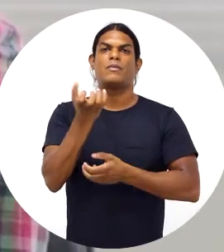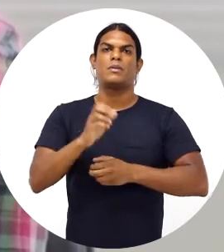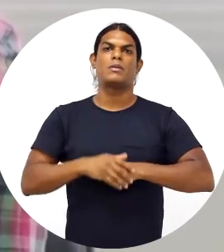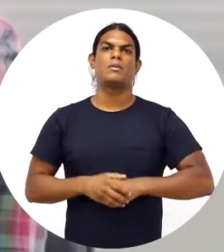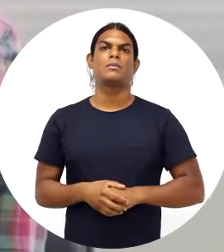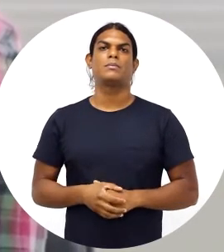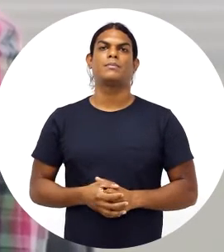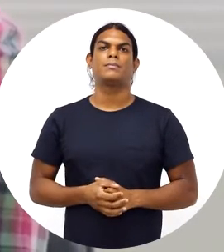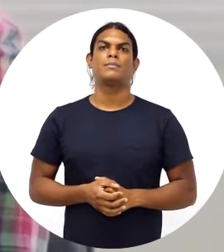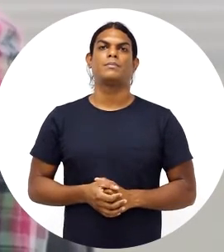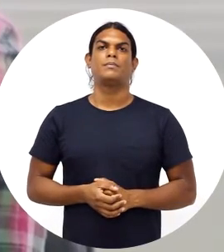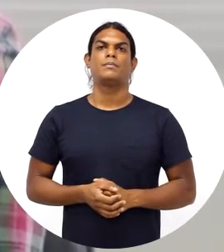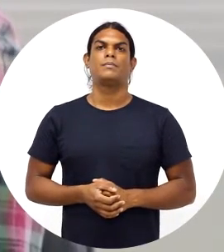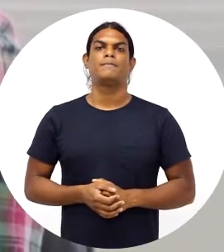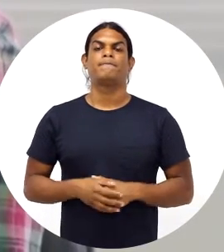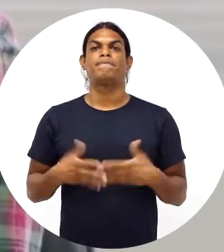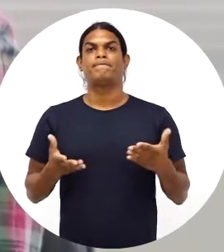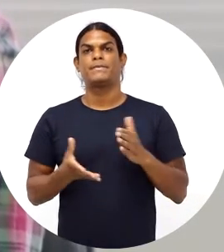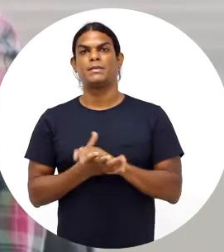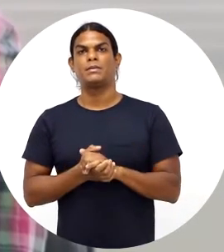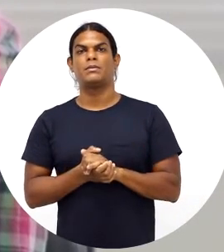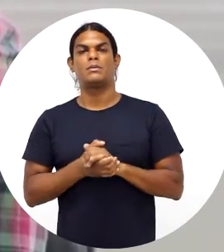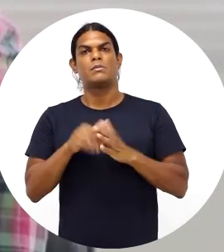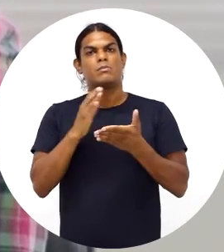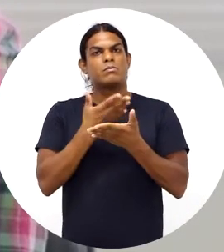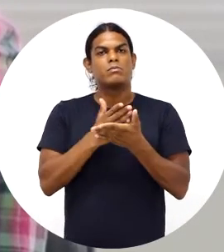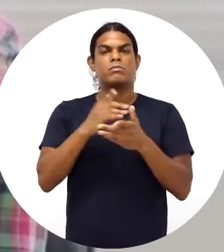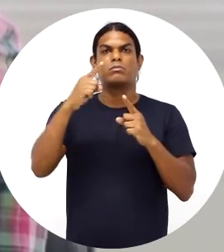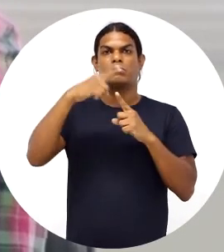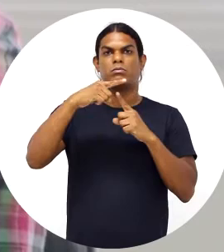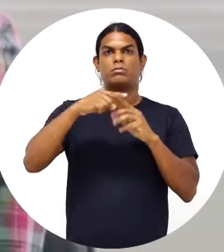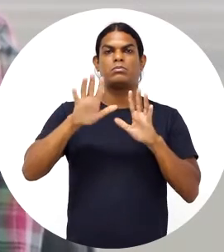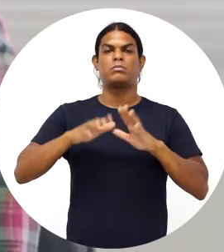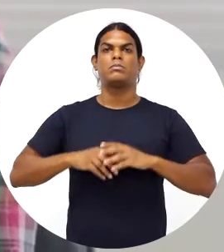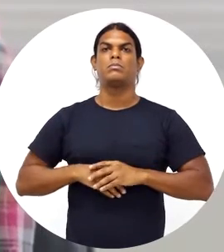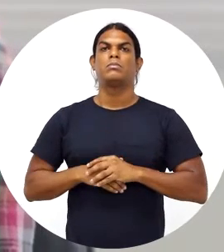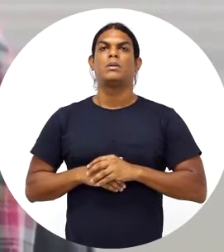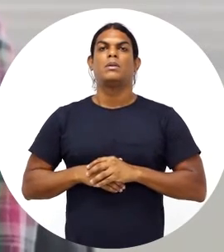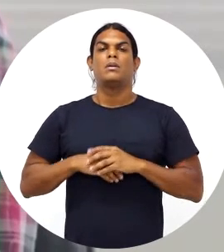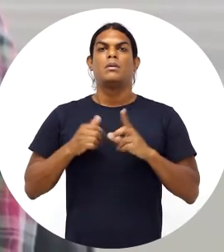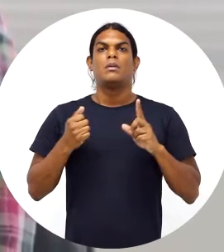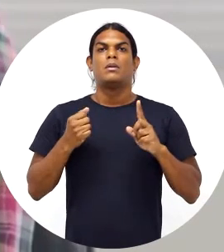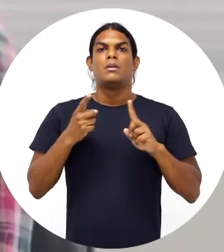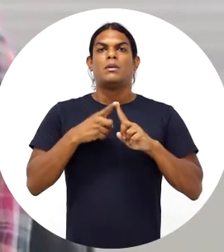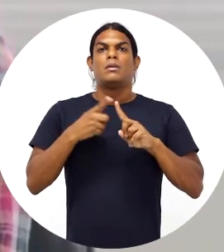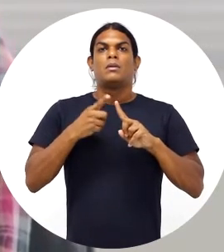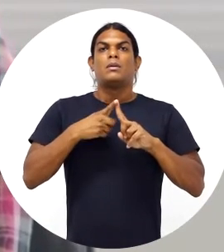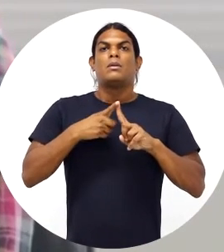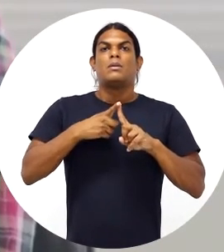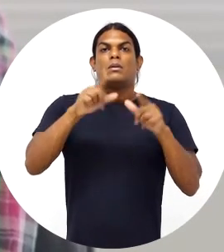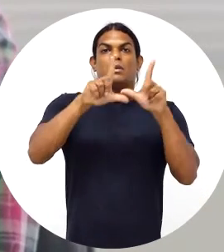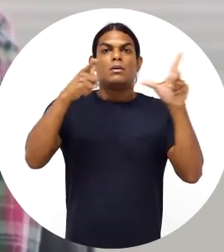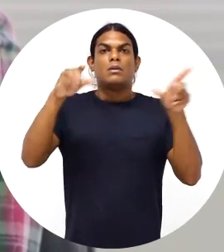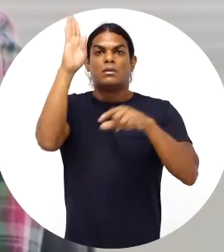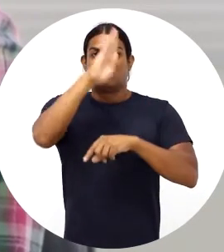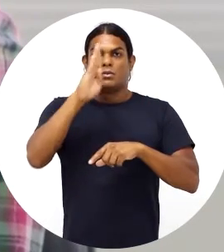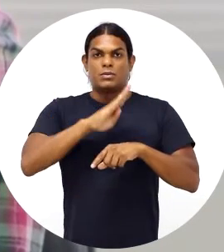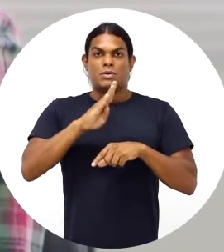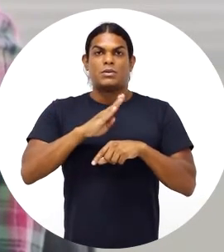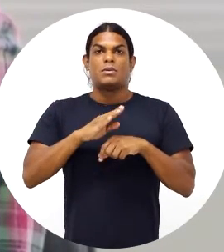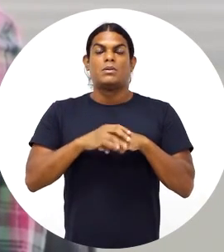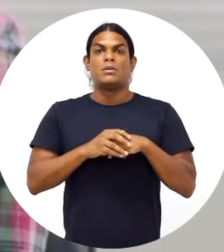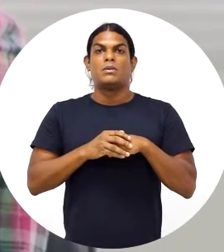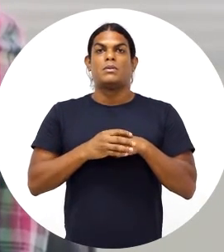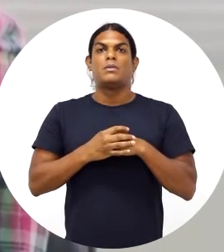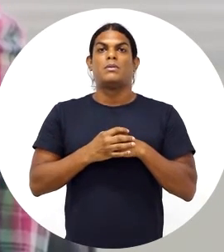arrumação da biblioteca. Assim, alguns tipos básicos. Primeiramente, a literatura brasileira, que é